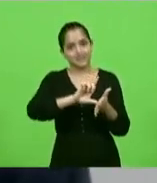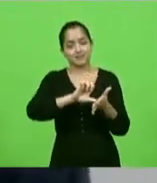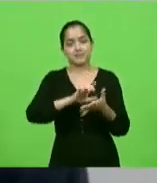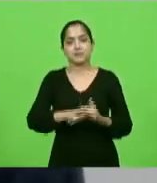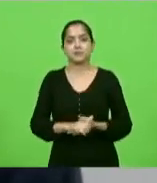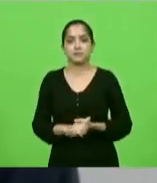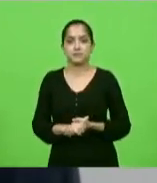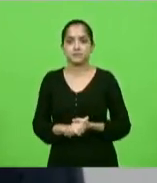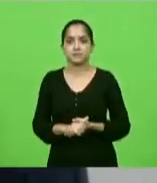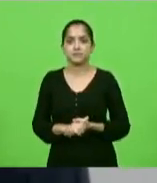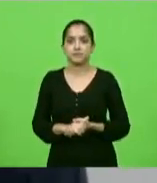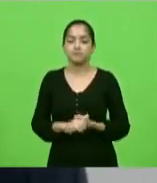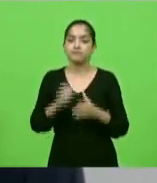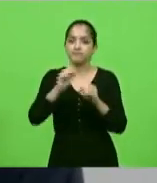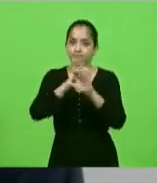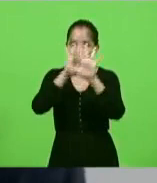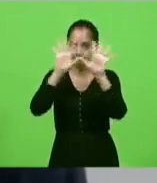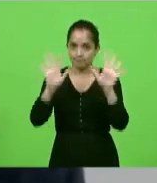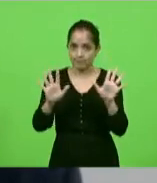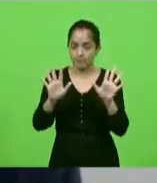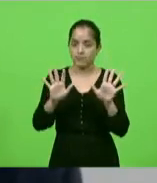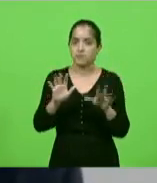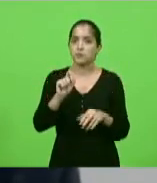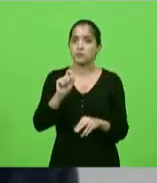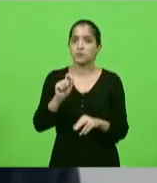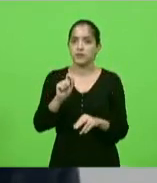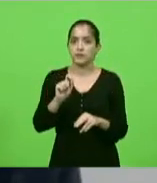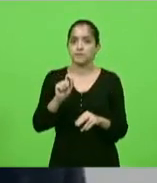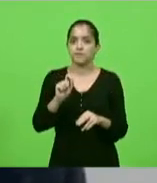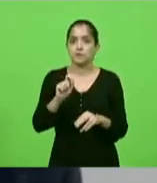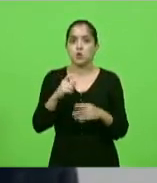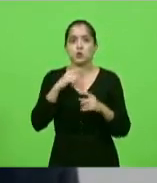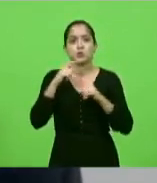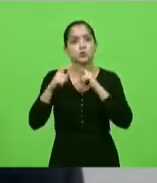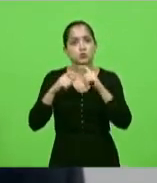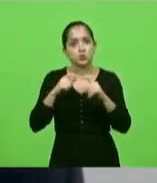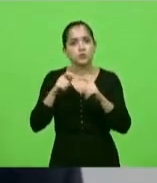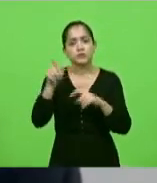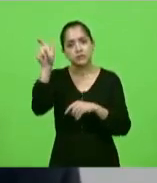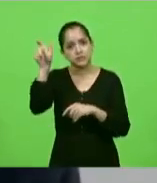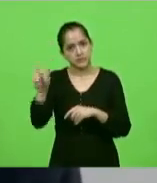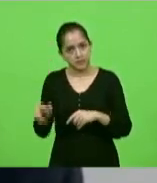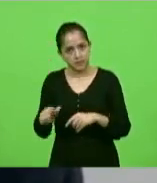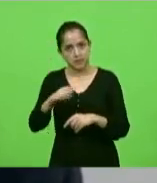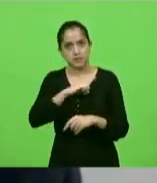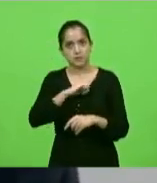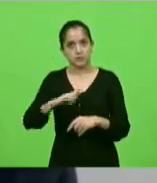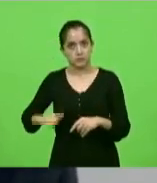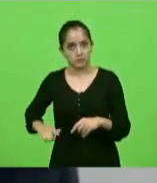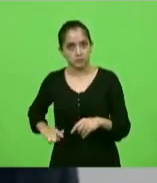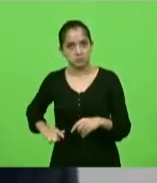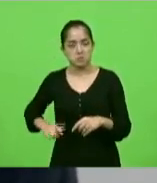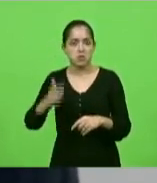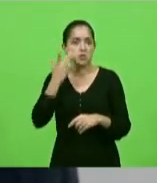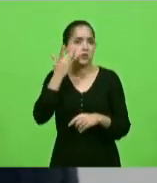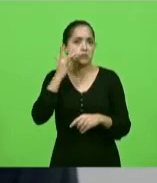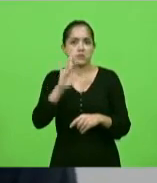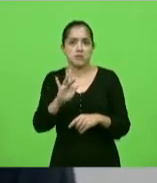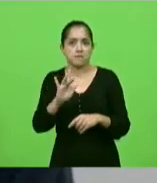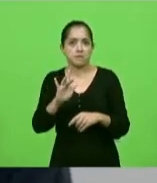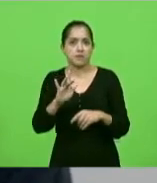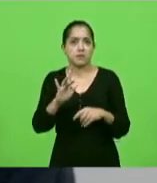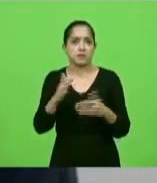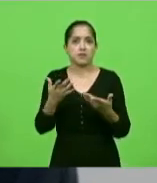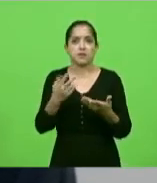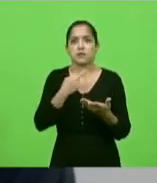antecipada. Que fique claro, senhores, não tenho dúvida que ele, obviamente, o senhor governador, não sabia que não